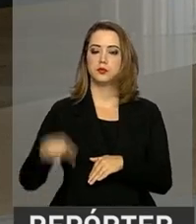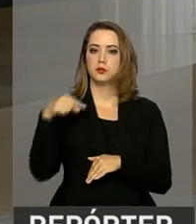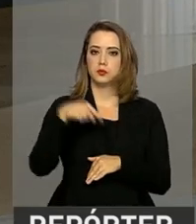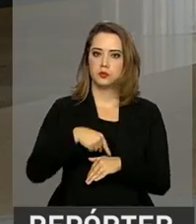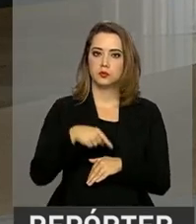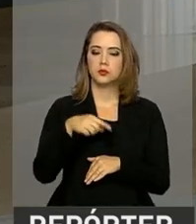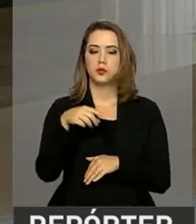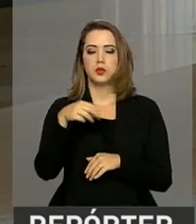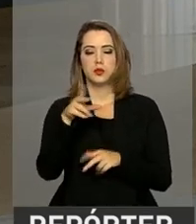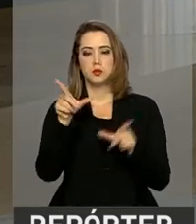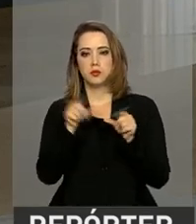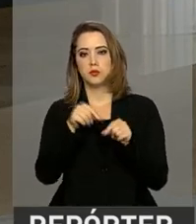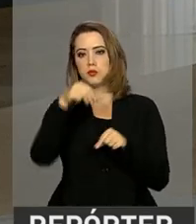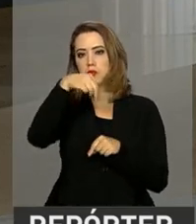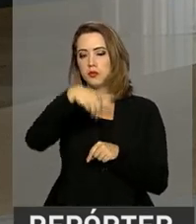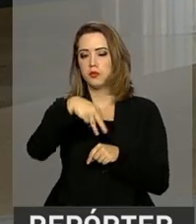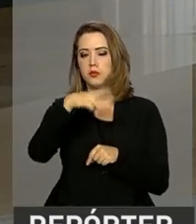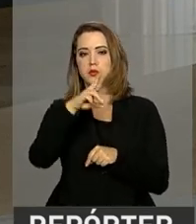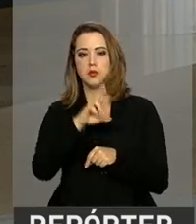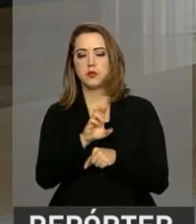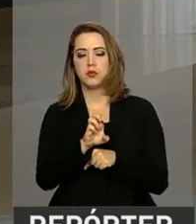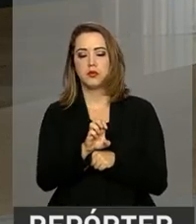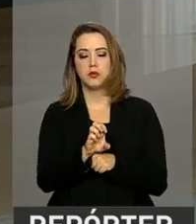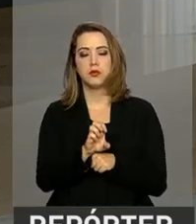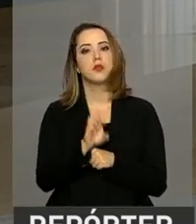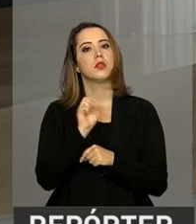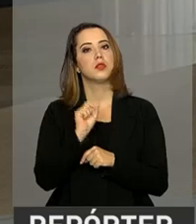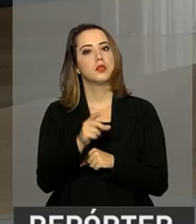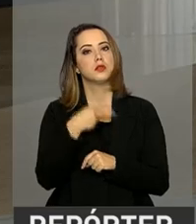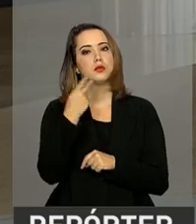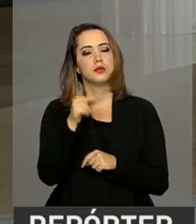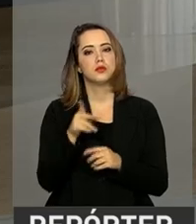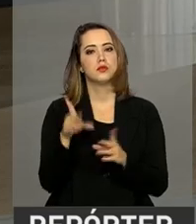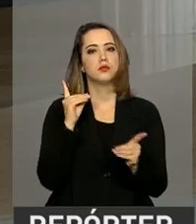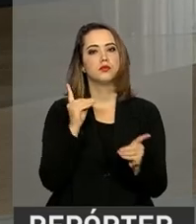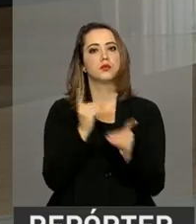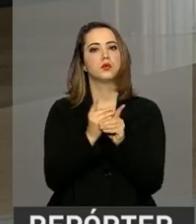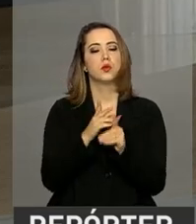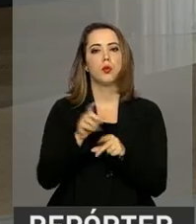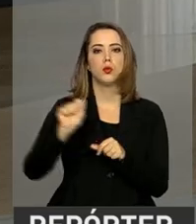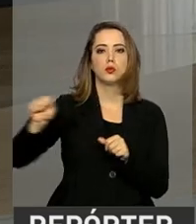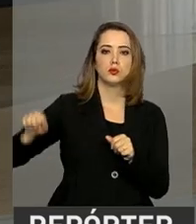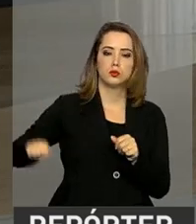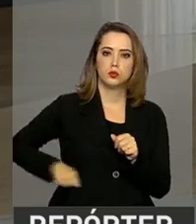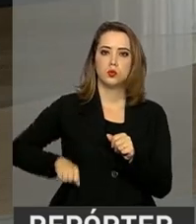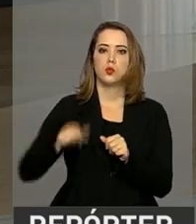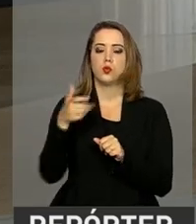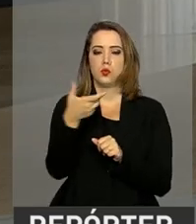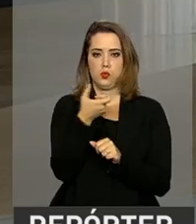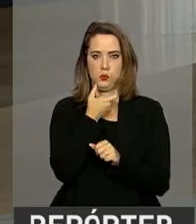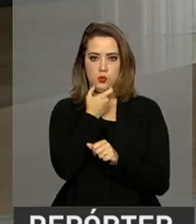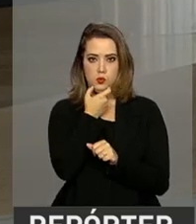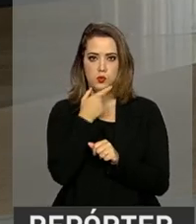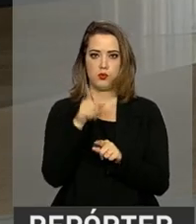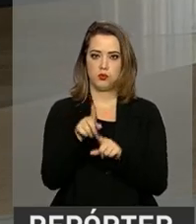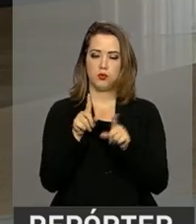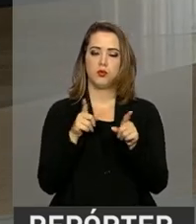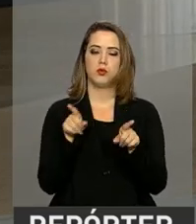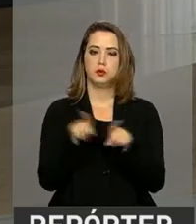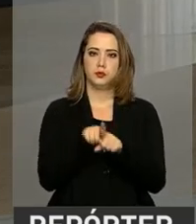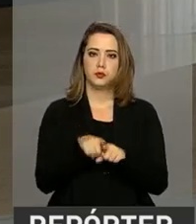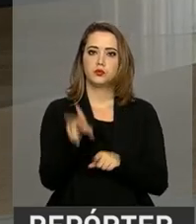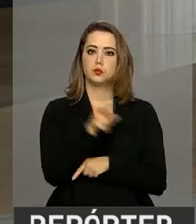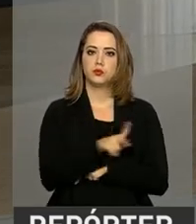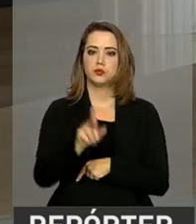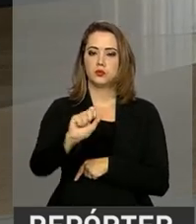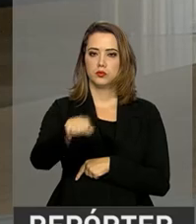alexes O encontro tá marcado para as 4 horas da tarde agora mesmo no Ministério da Fazenda aqui em Brasília e o presidente interino o presidente em